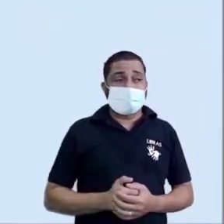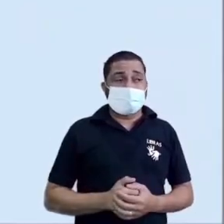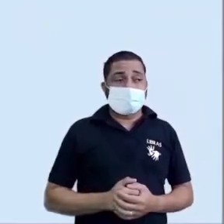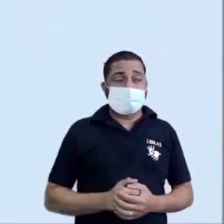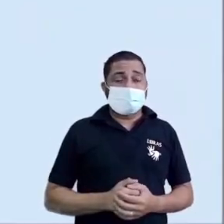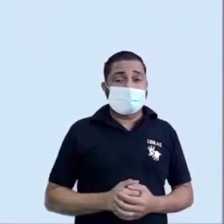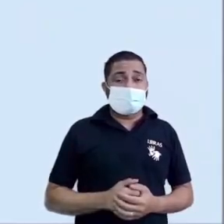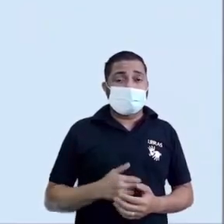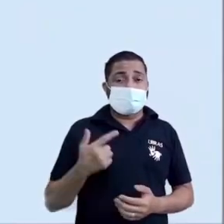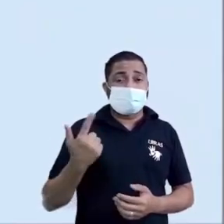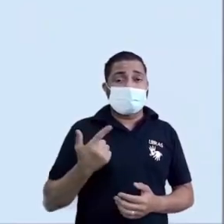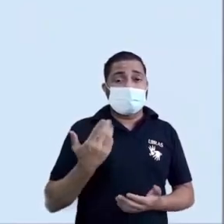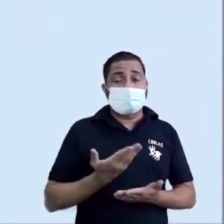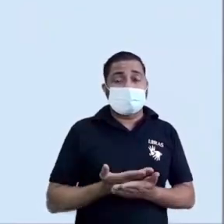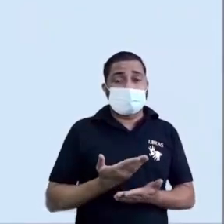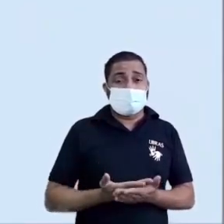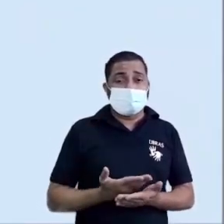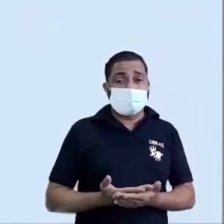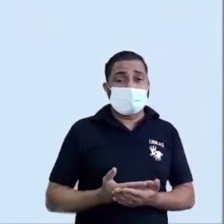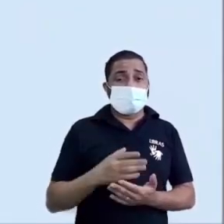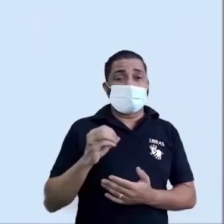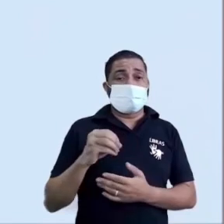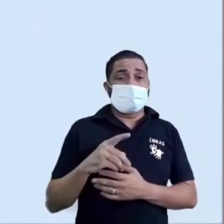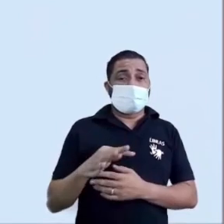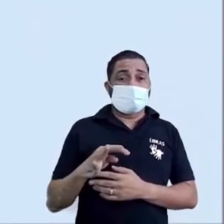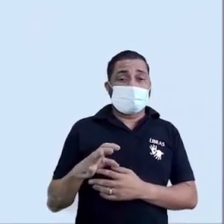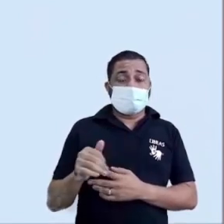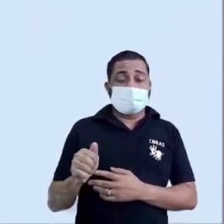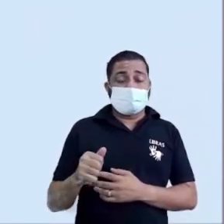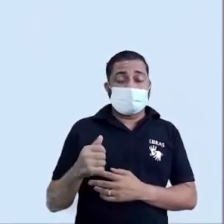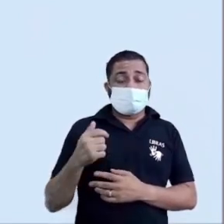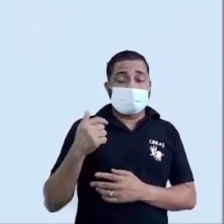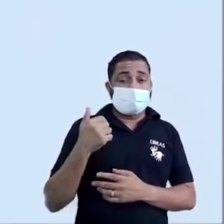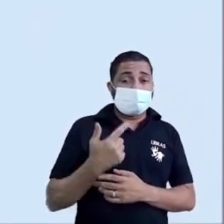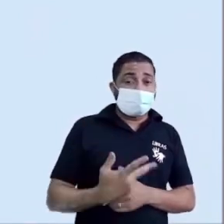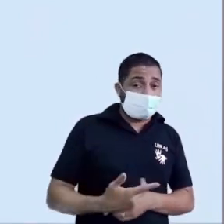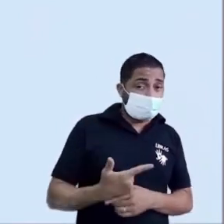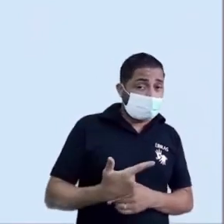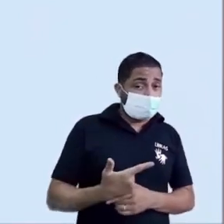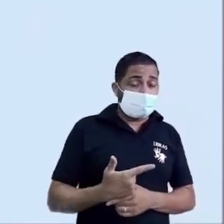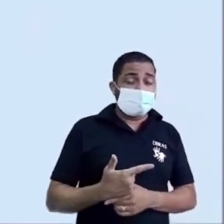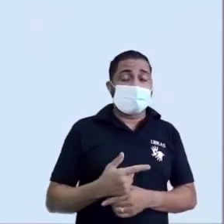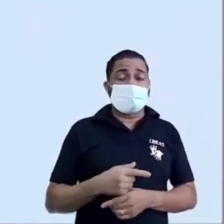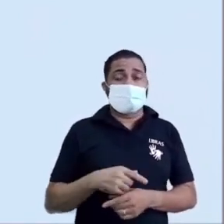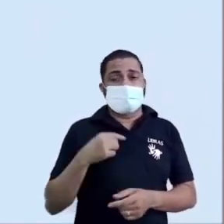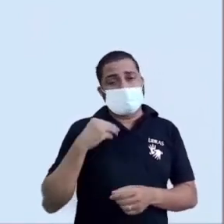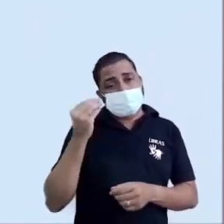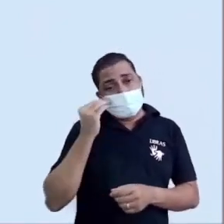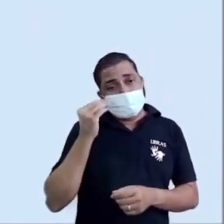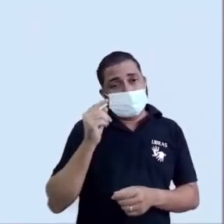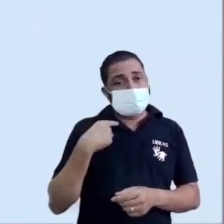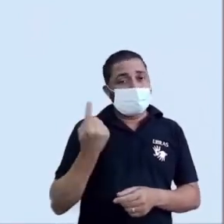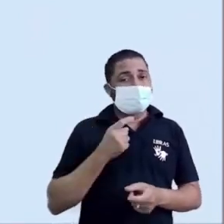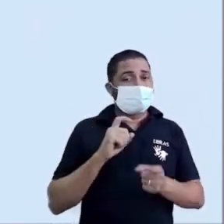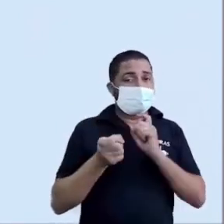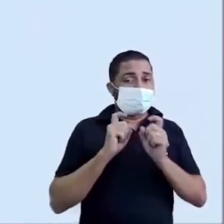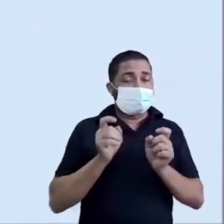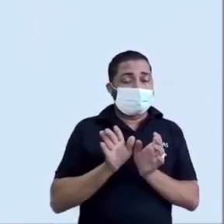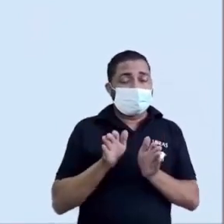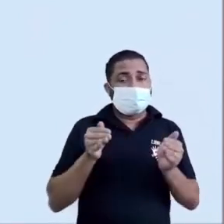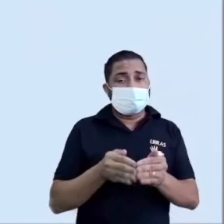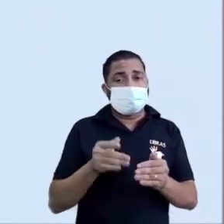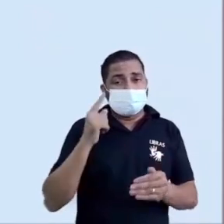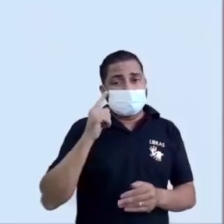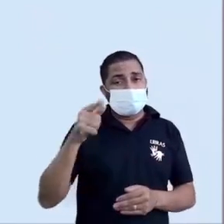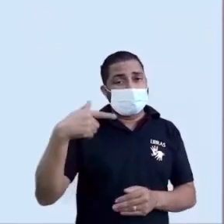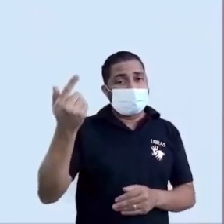nossa segunda aula, né? A aula da competência 2, né? Espero que a gente discuta bastante esses assuntos nos nossos fóruns e nos vemos